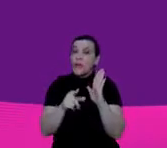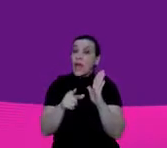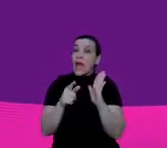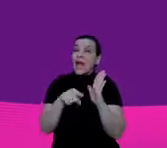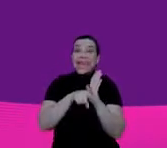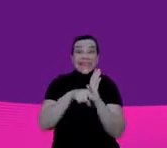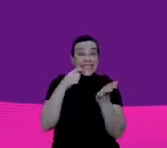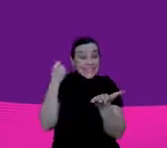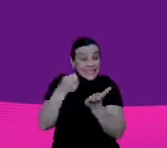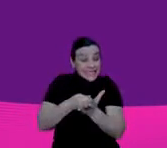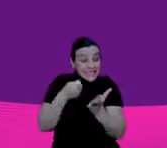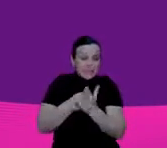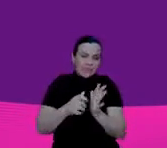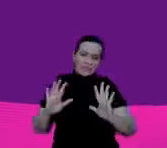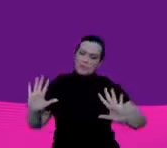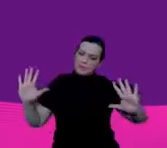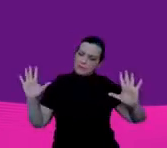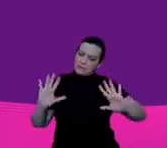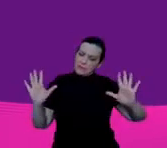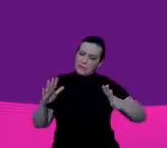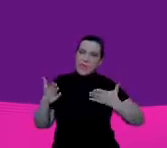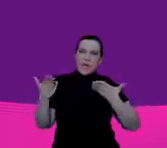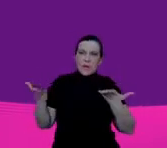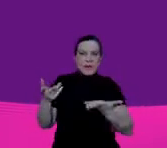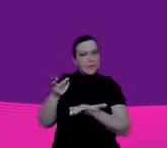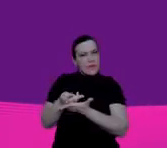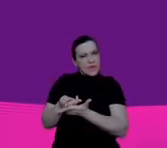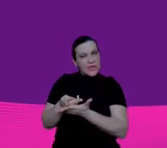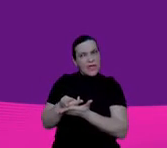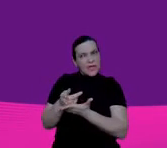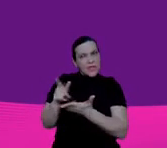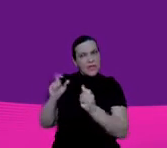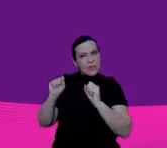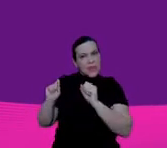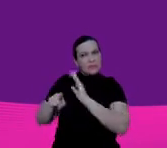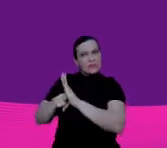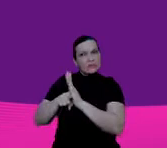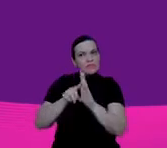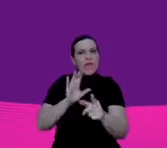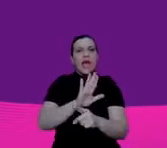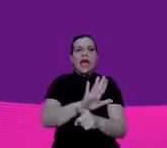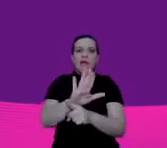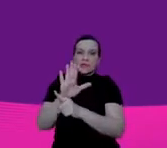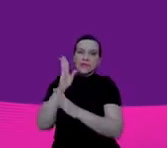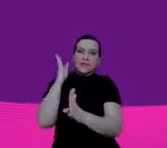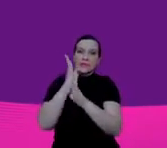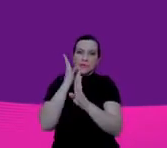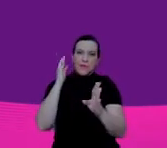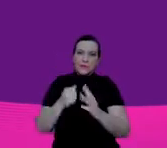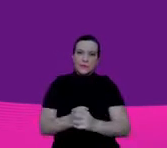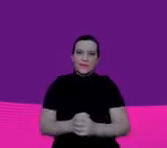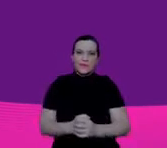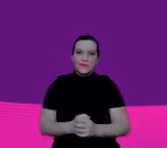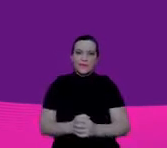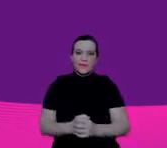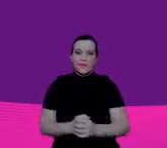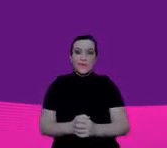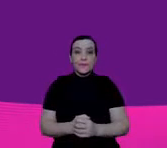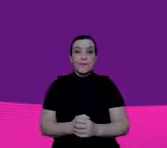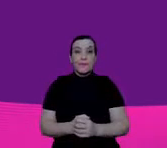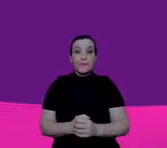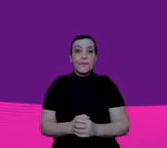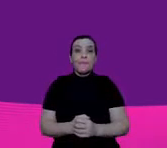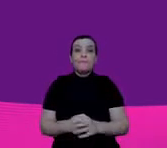por alguma razão, o paciente fez esses exames, eles podem ajudar no diagnóstico. E a ressonância? Às vezes a gente